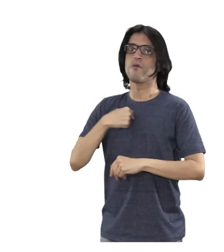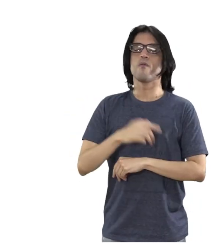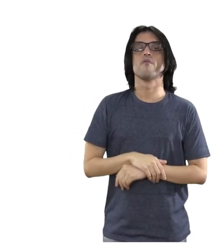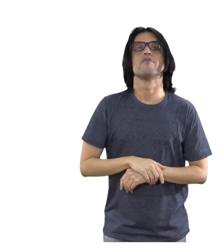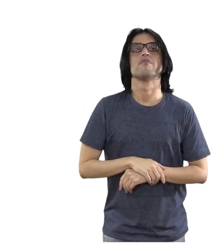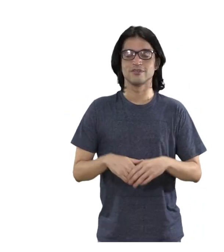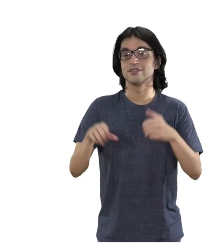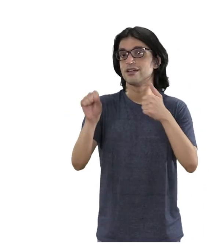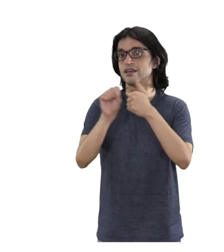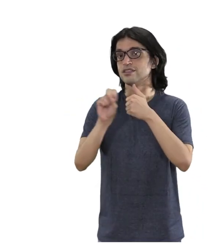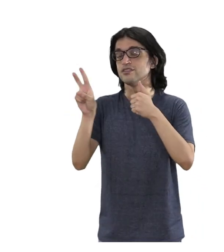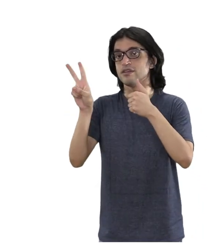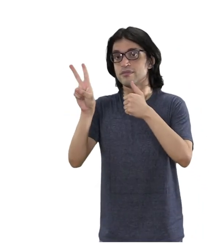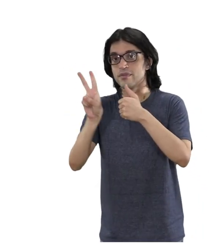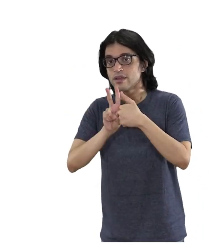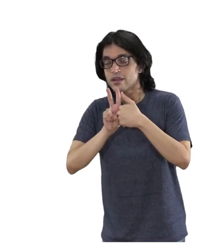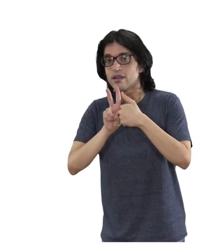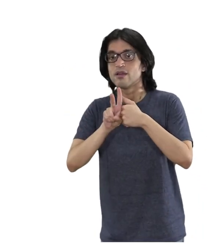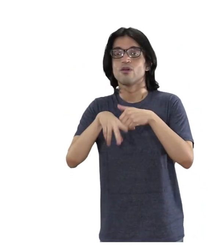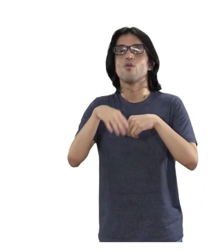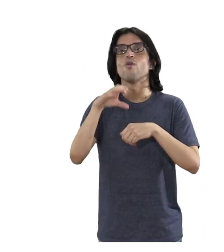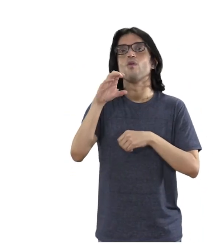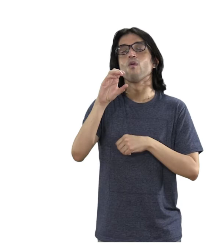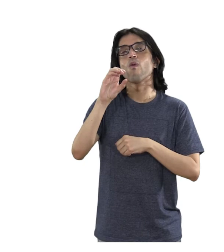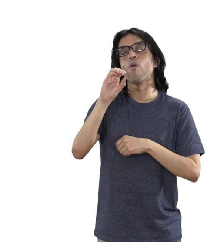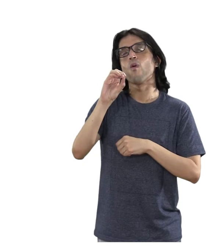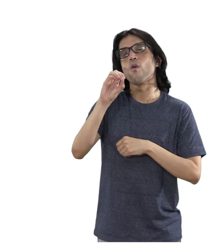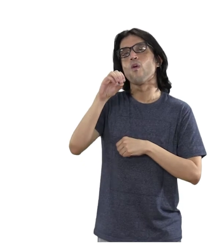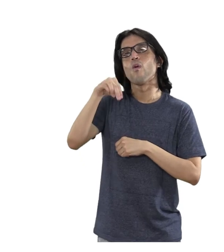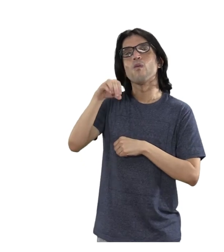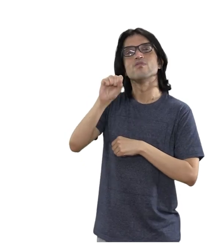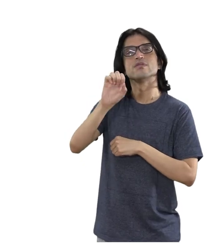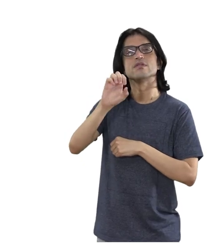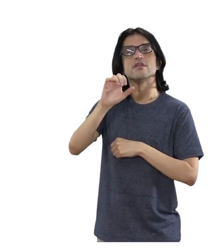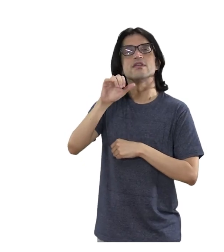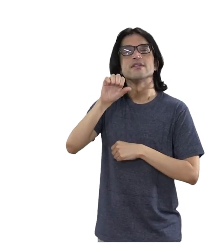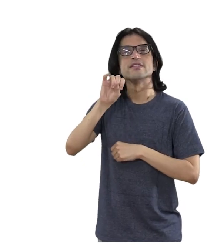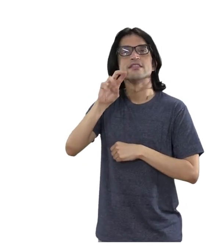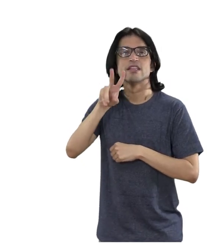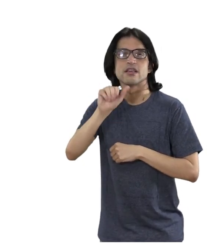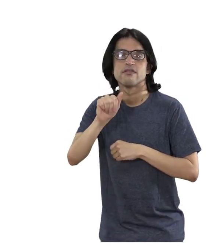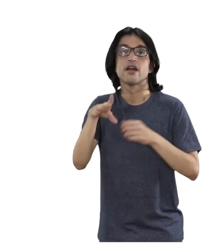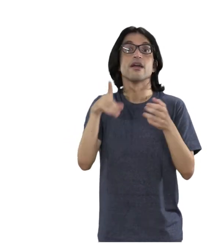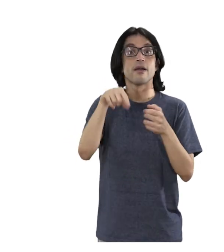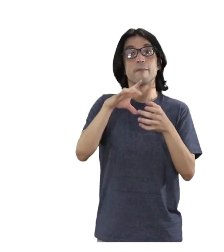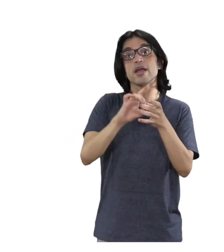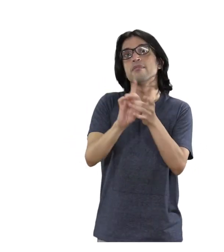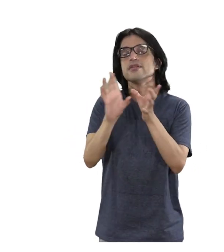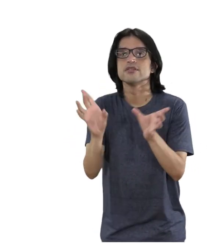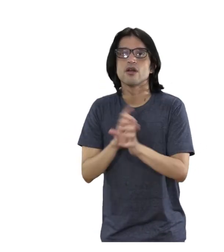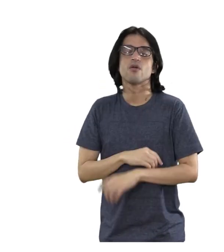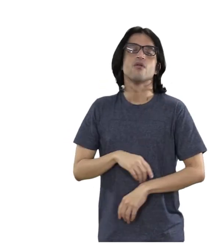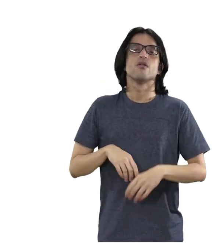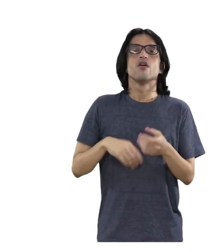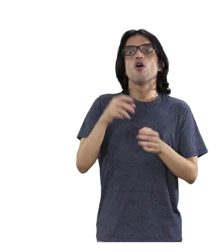Oração subordinada adverbial concessiva é aquela que exprime uma permissão. São elas: embora, conquanto, por mais